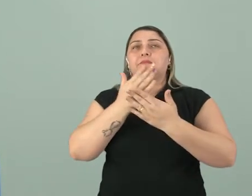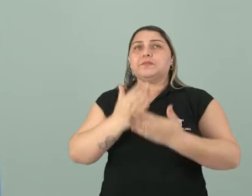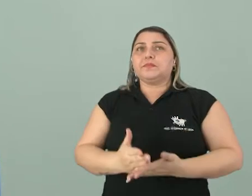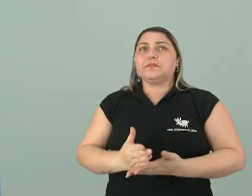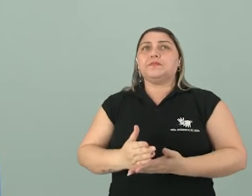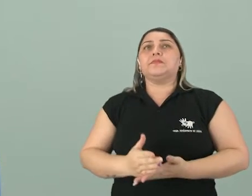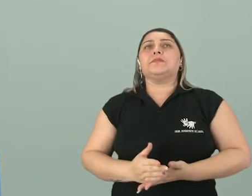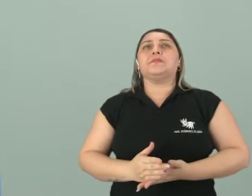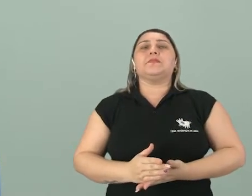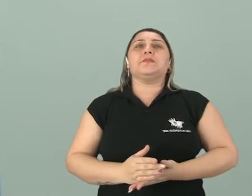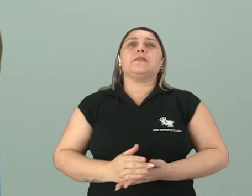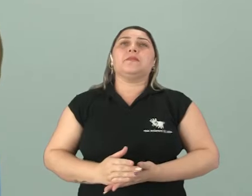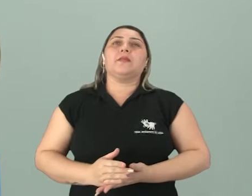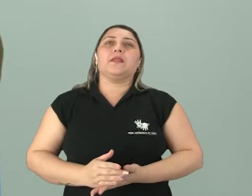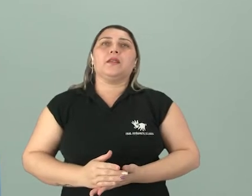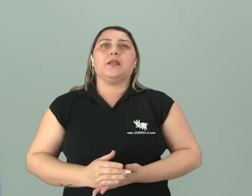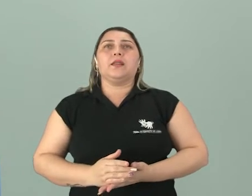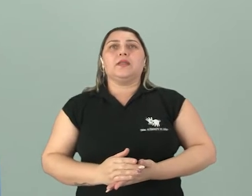traga aquelas